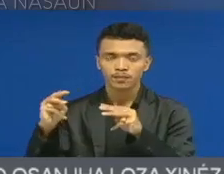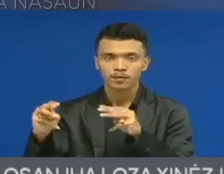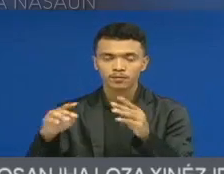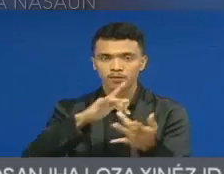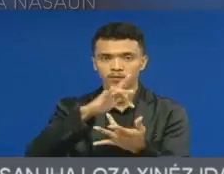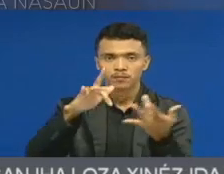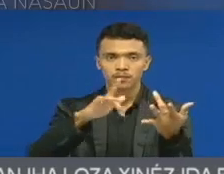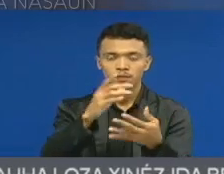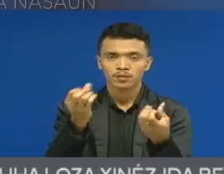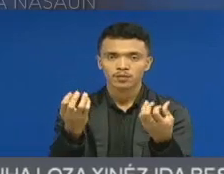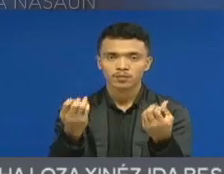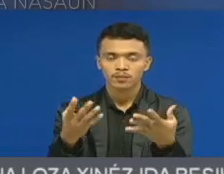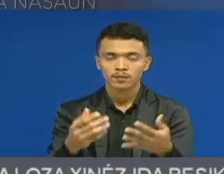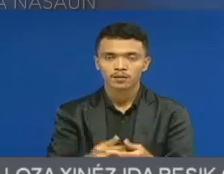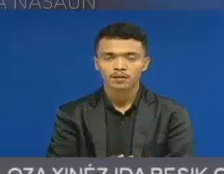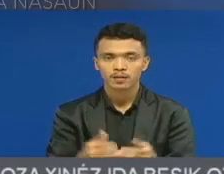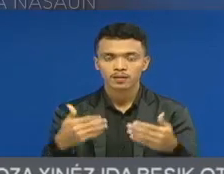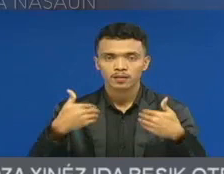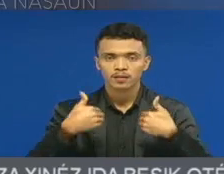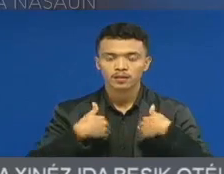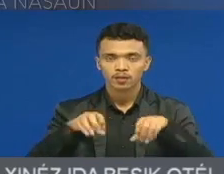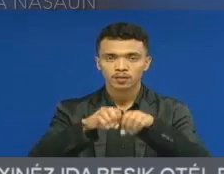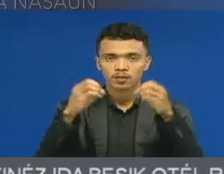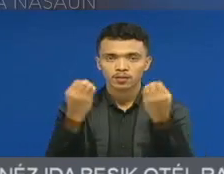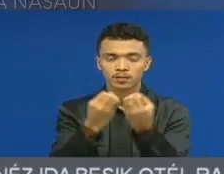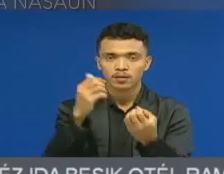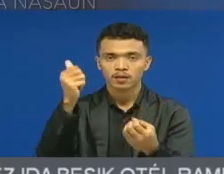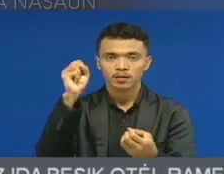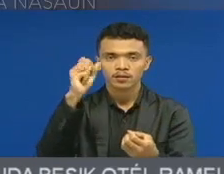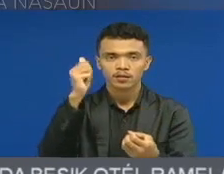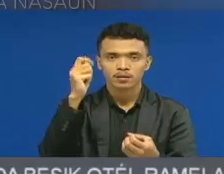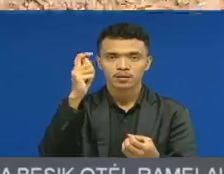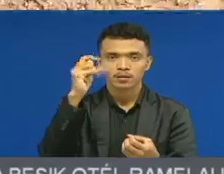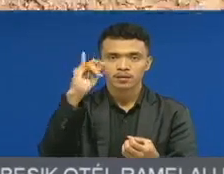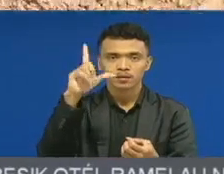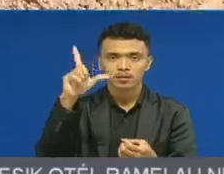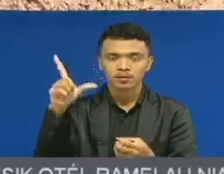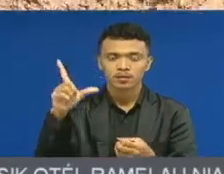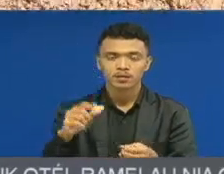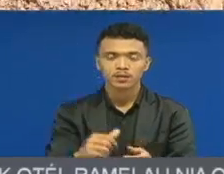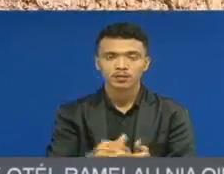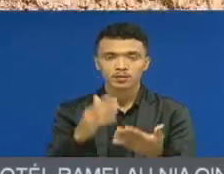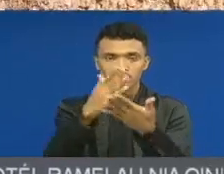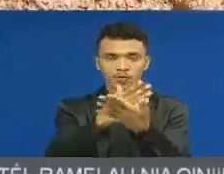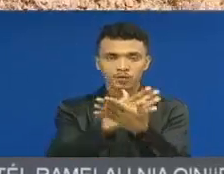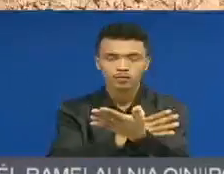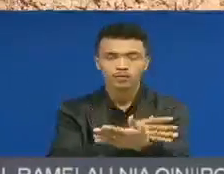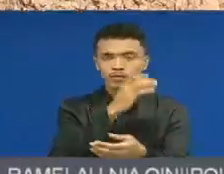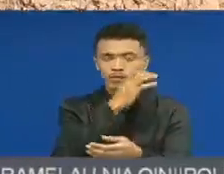Oyuen, a rede Hassatil, o momento não vai estar luta para depois a tu promover